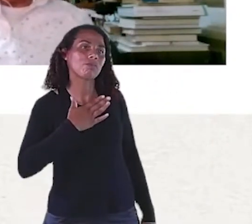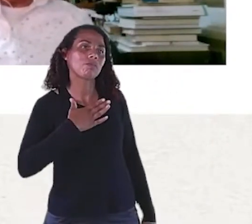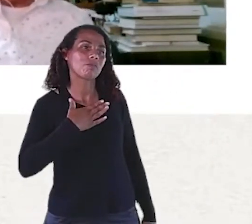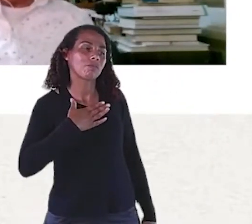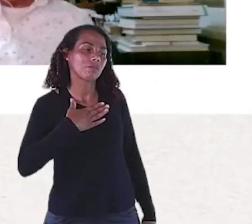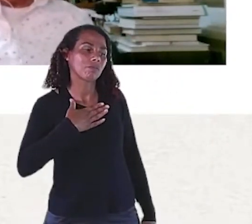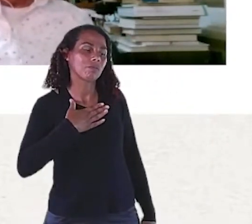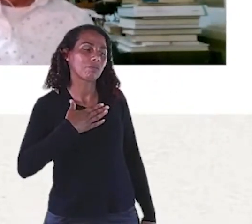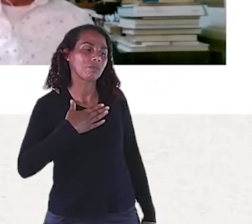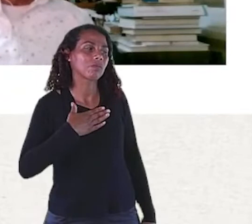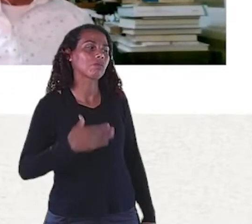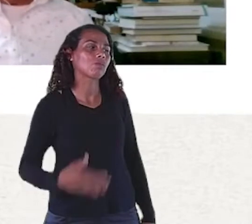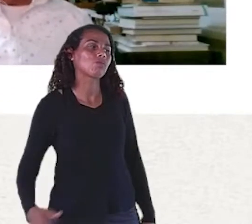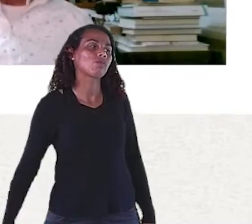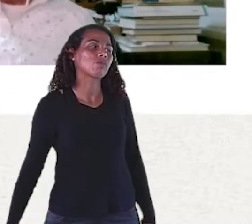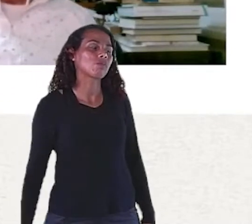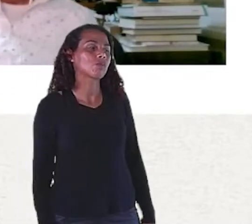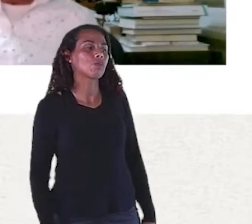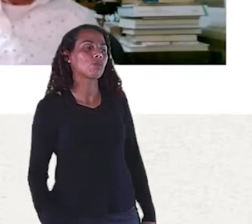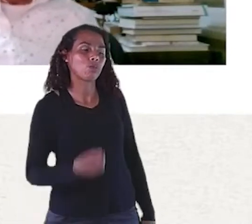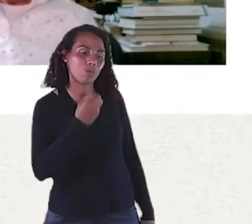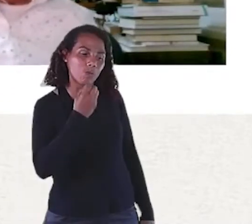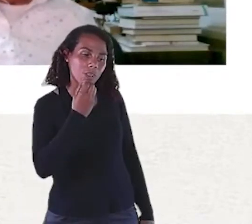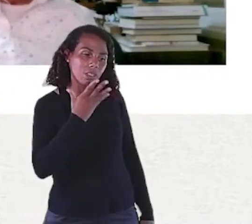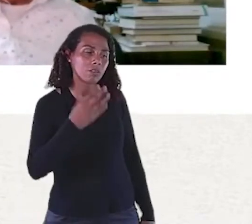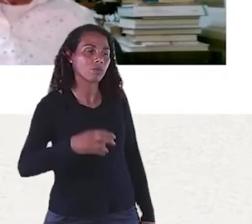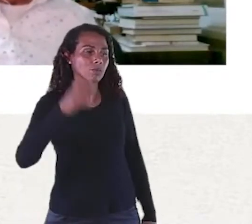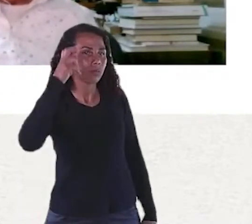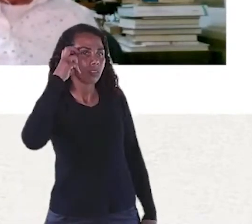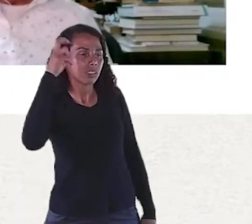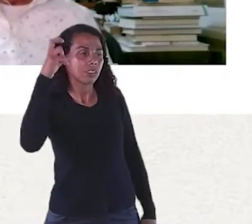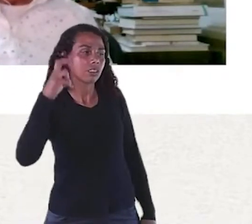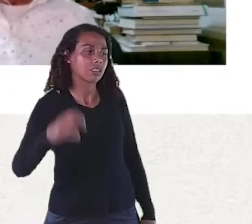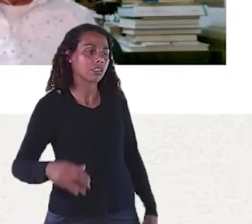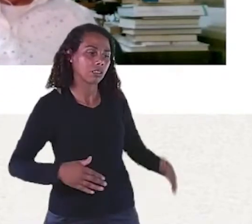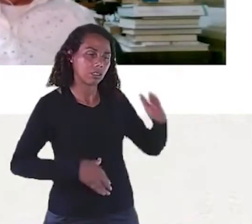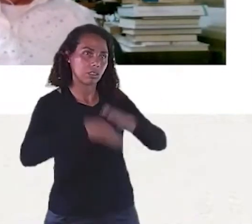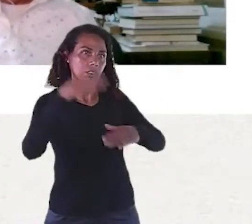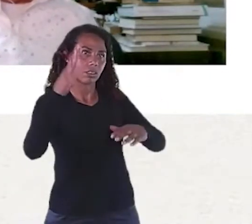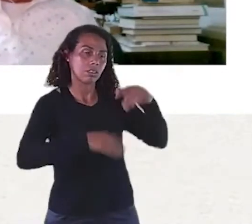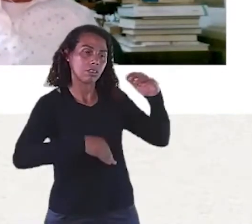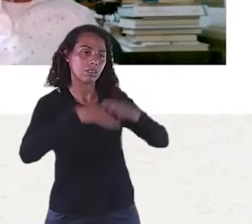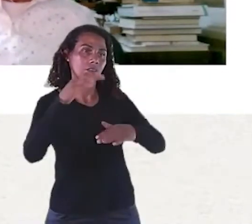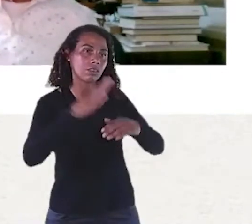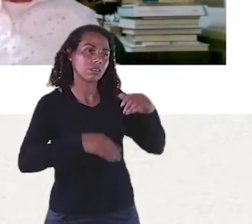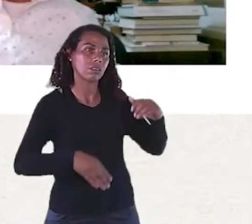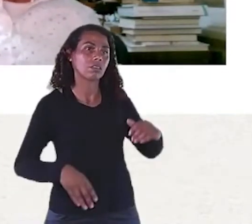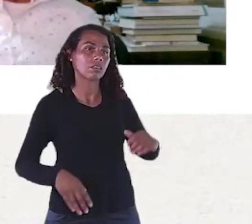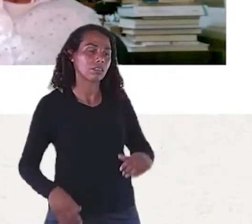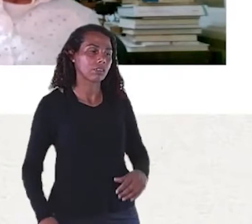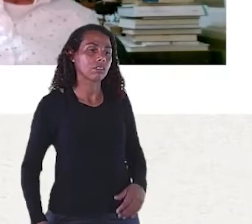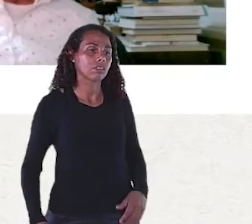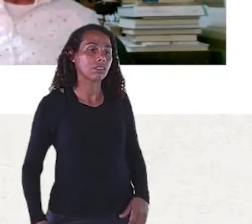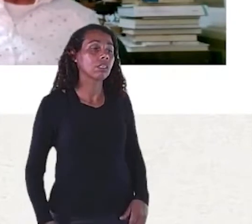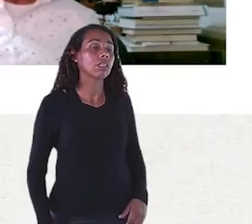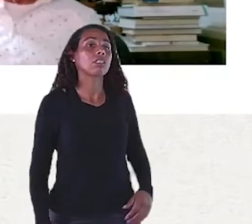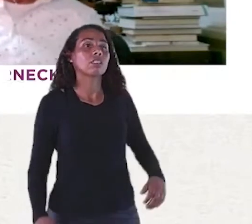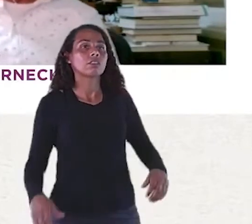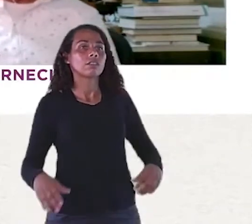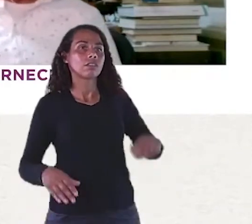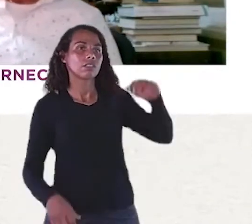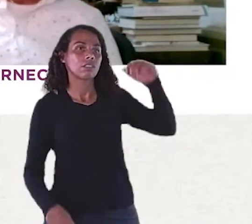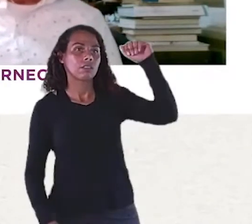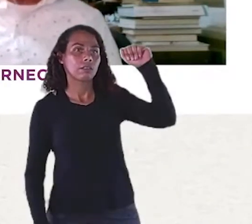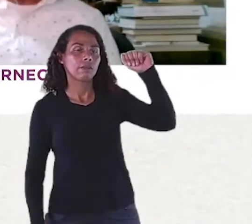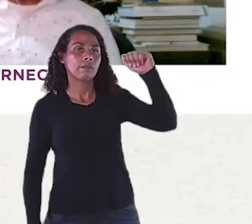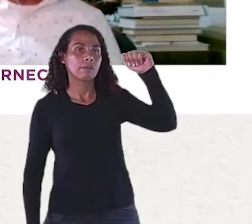se usava isso. Eu confesso que eu tinha um pouco de vergonha daquele pai que ficava escrevendo para os jornais e